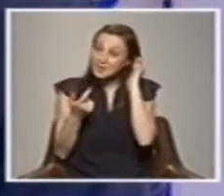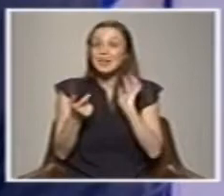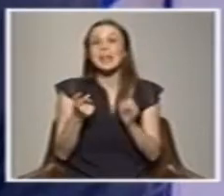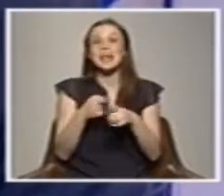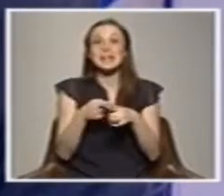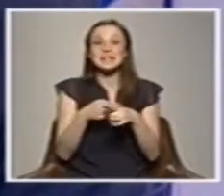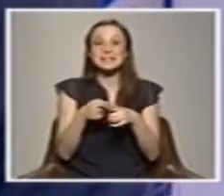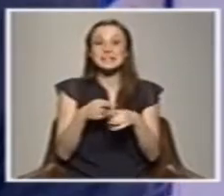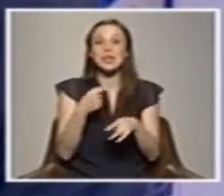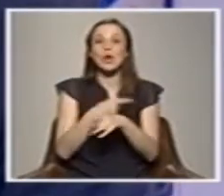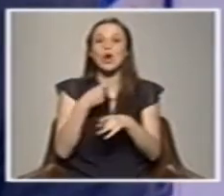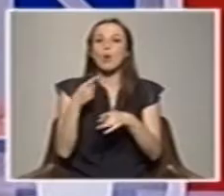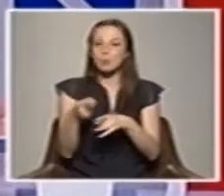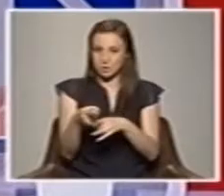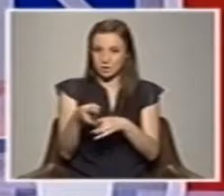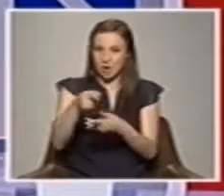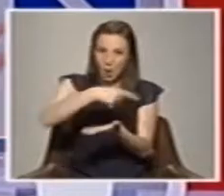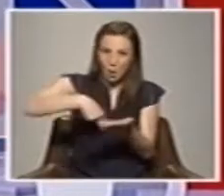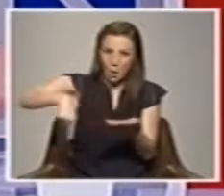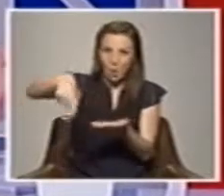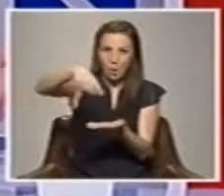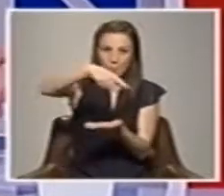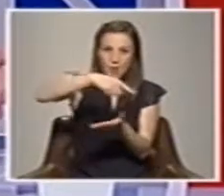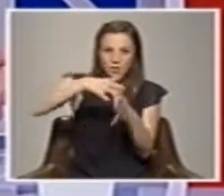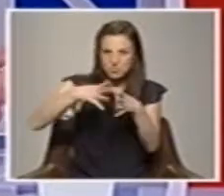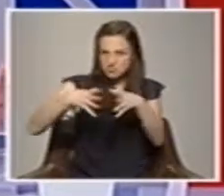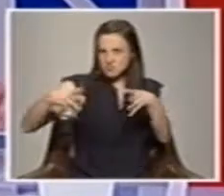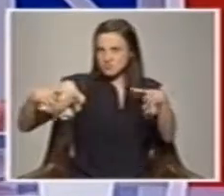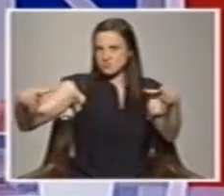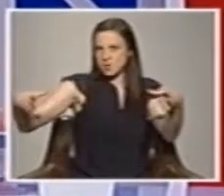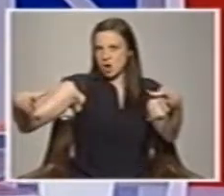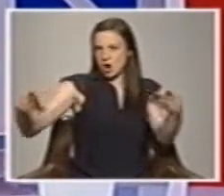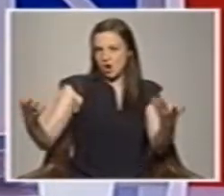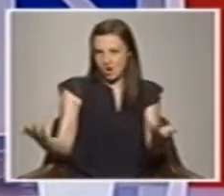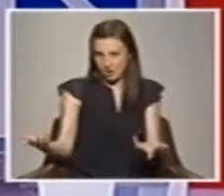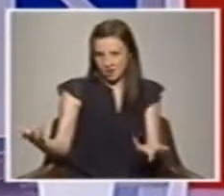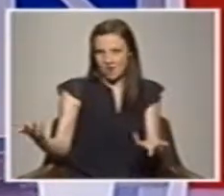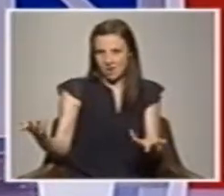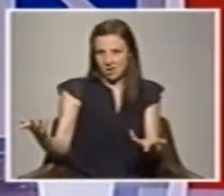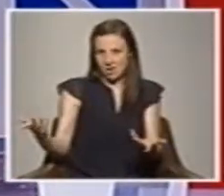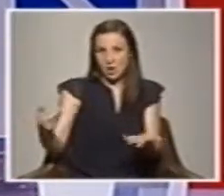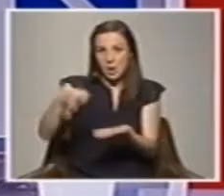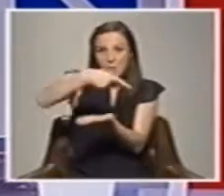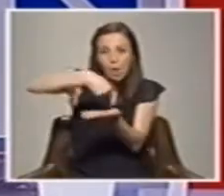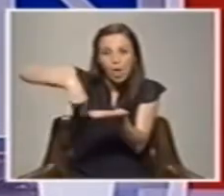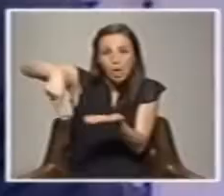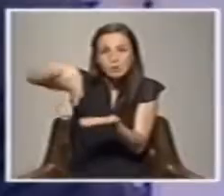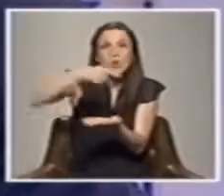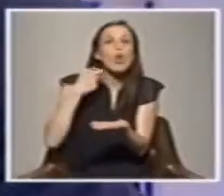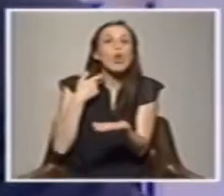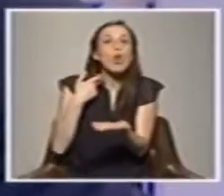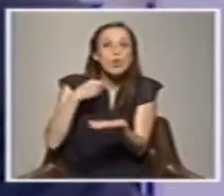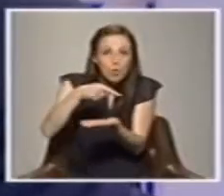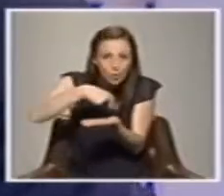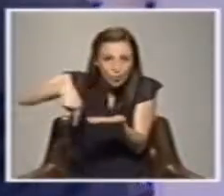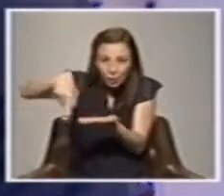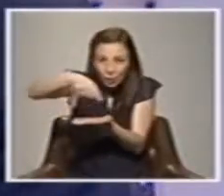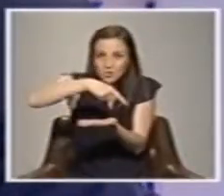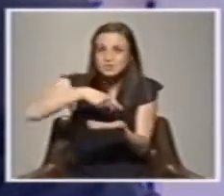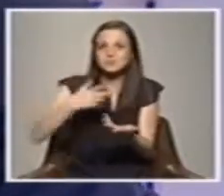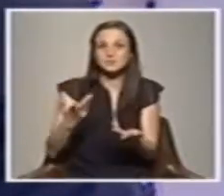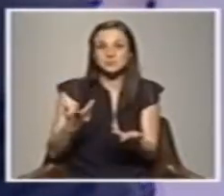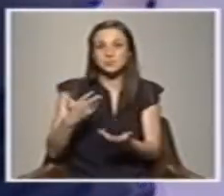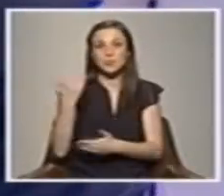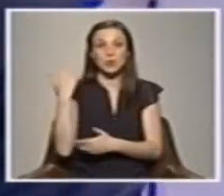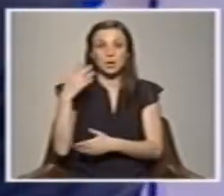os pratos grandes estão cada vez mais na moda, não é? As pessoas compram pratos cada vez maiores. Pronto, isto são pratos mais pequenos neste sentido. Eu há bocado estava a ouvir